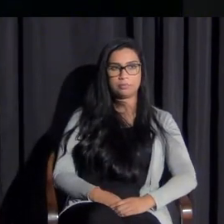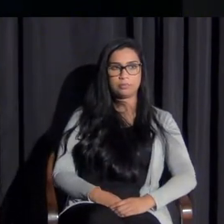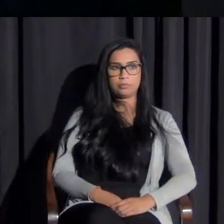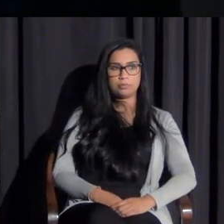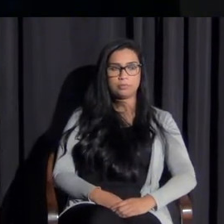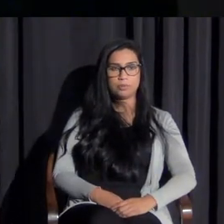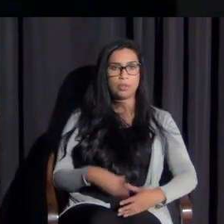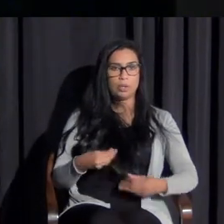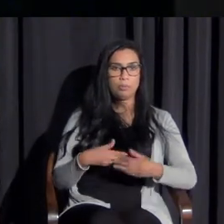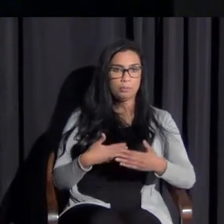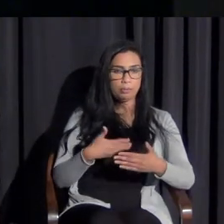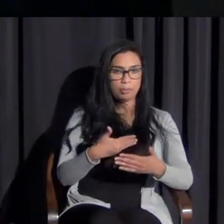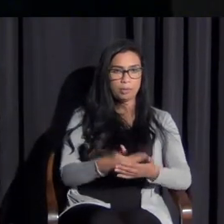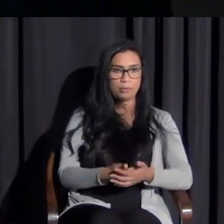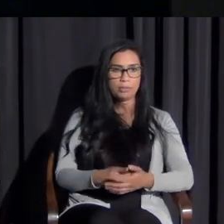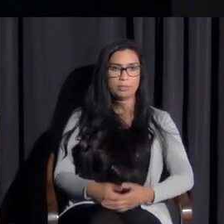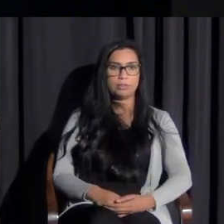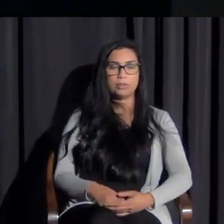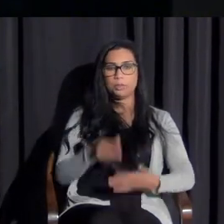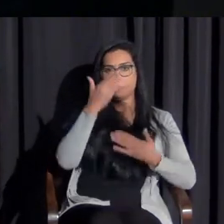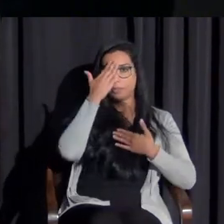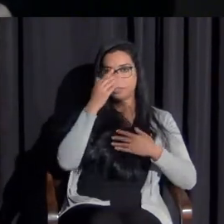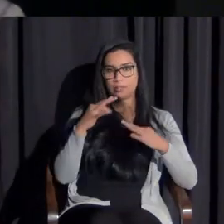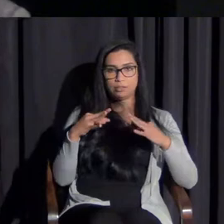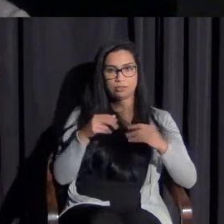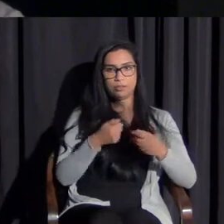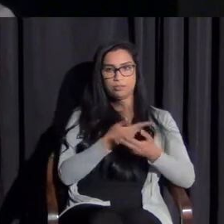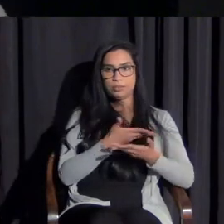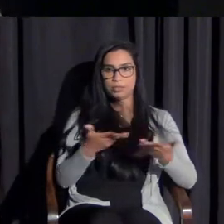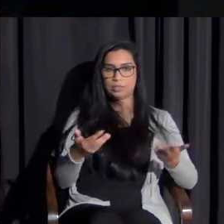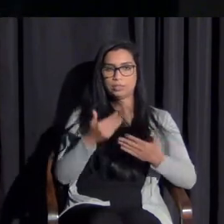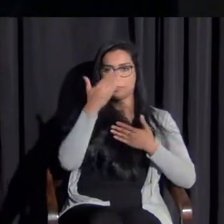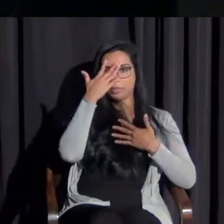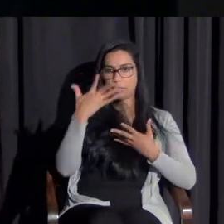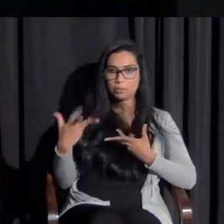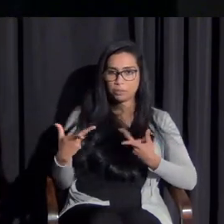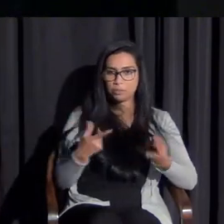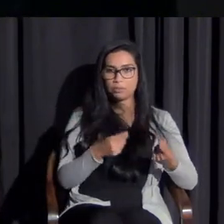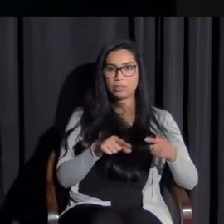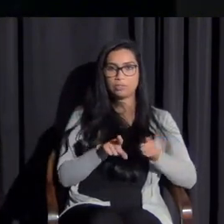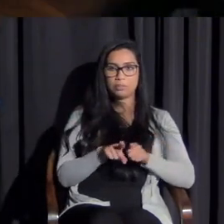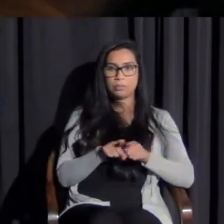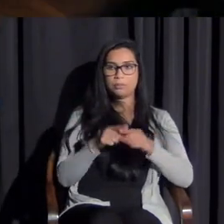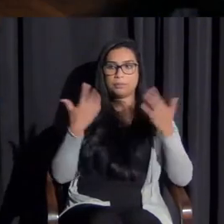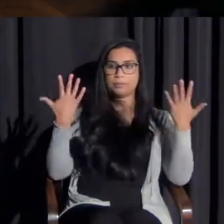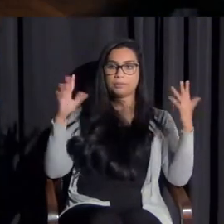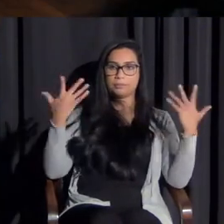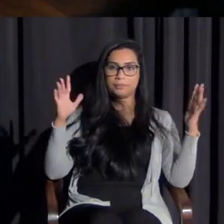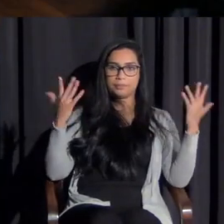esses processos. Bom, gente, obrigado. Agradeço também o convite. Obrigado.